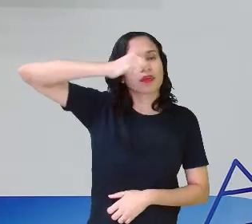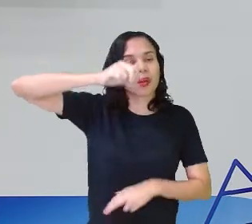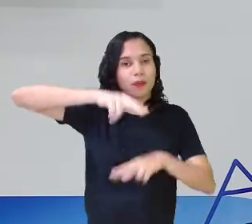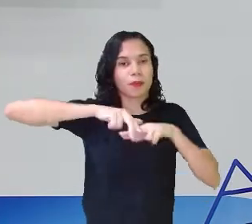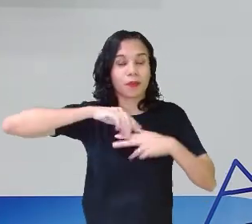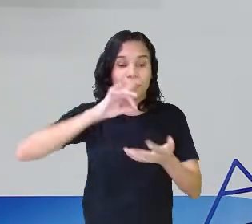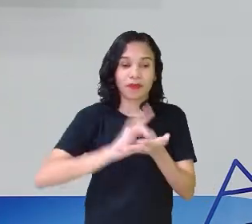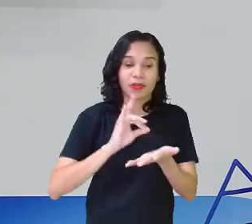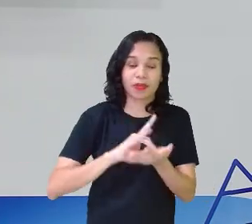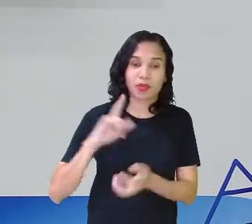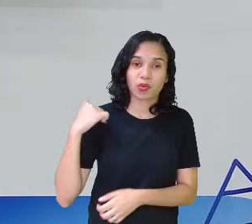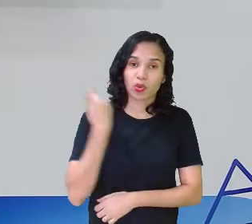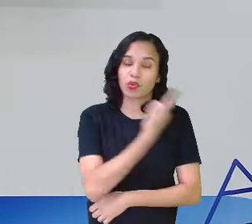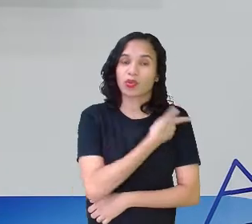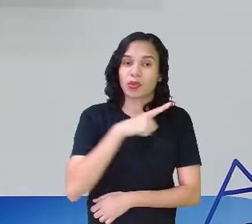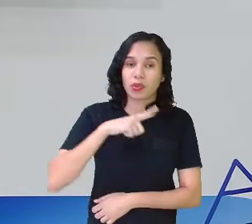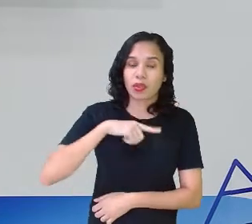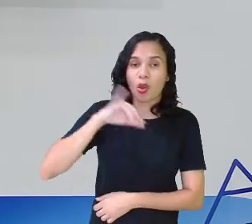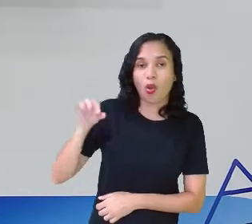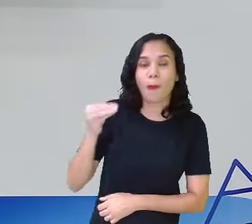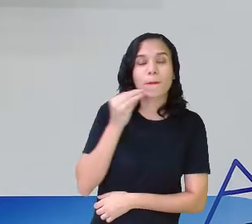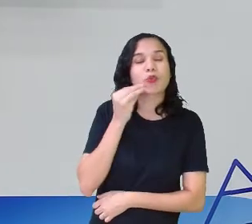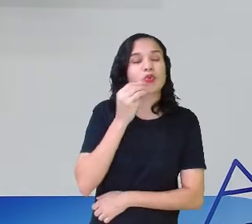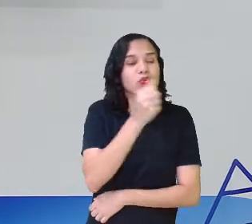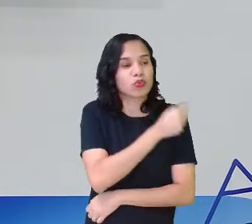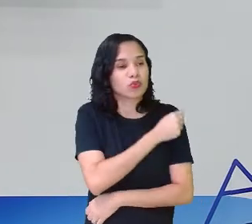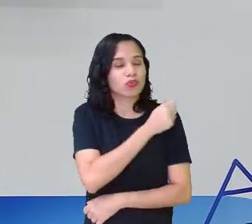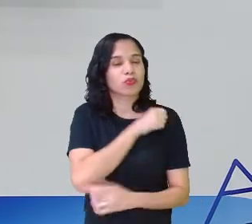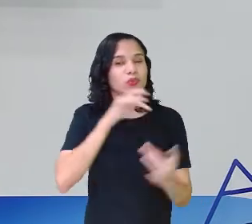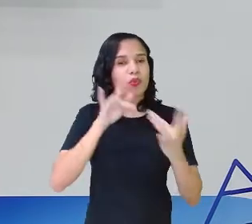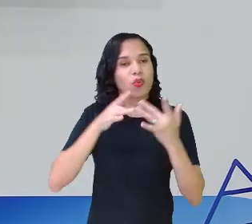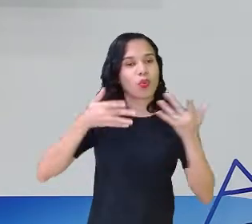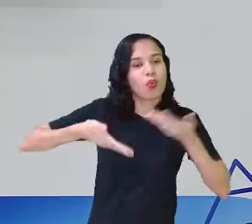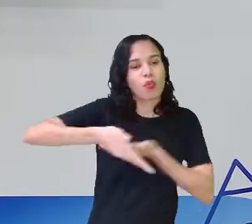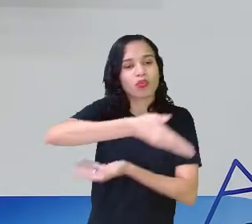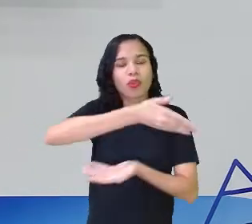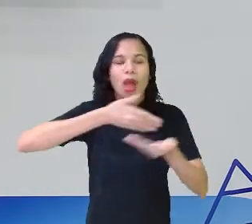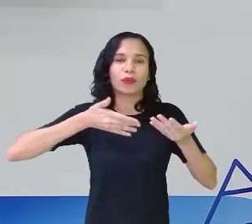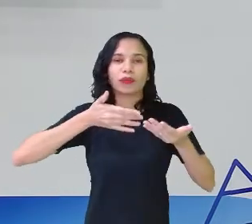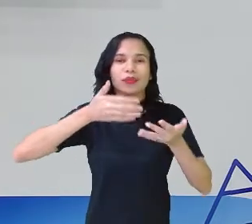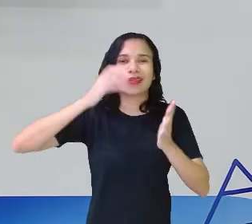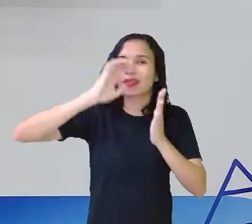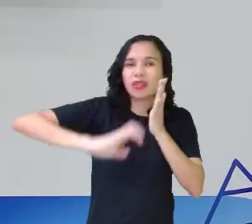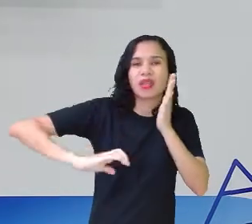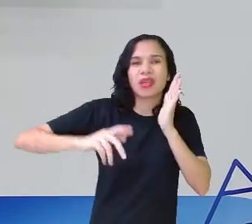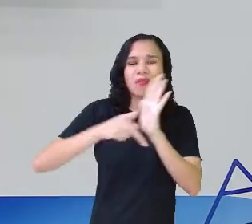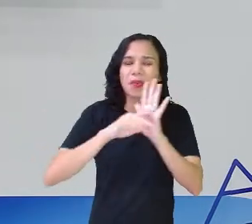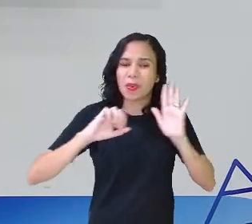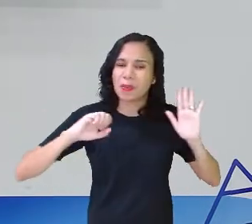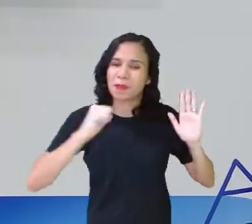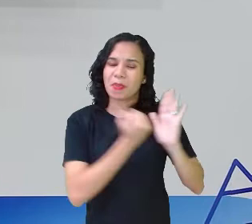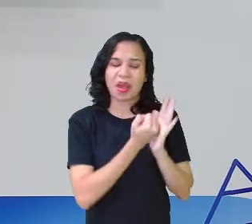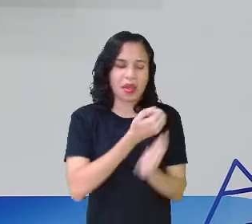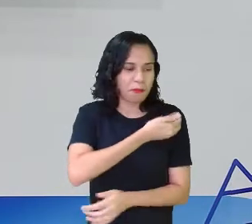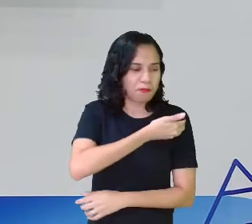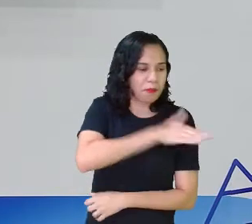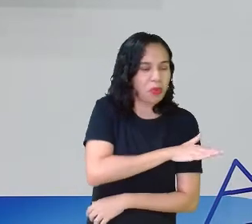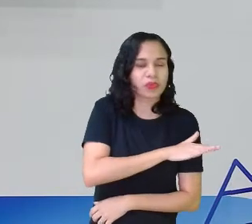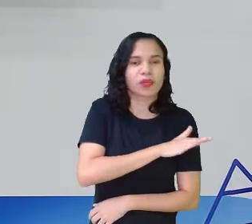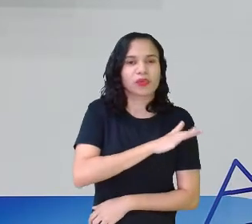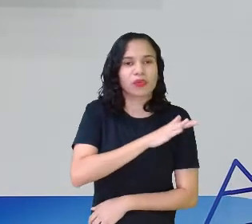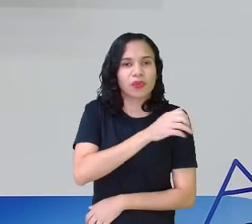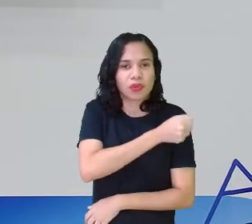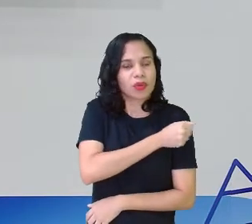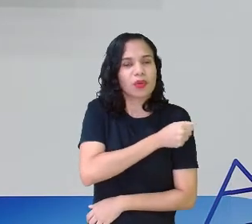está oportunizando a esse estudante interações livres de estigmas, de estereótipos, onde ele